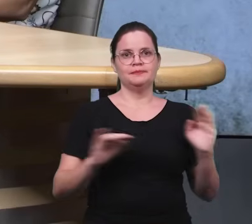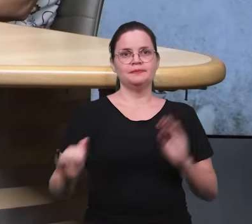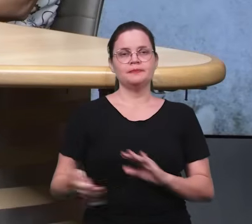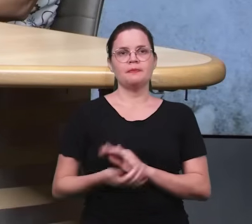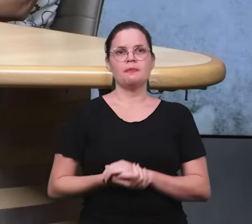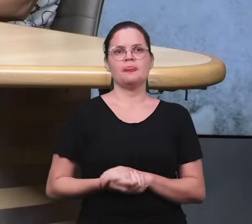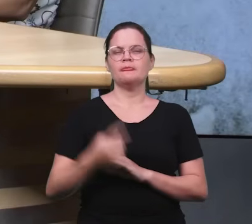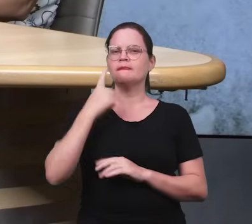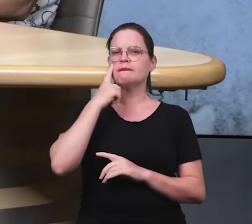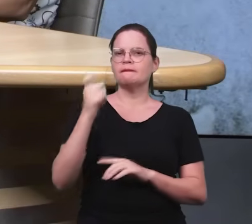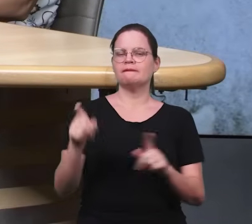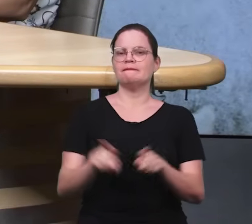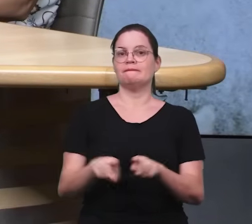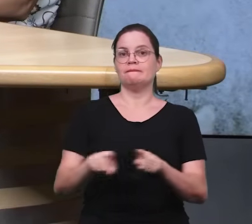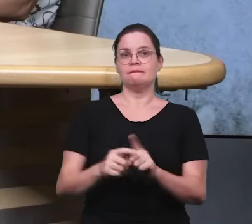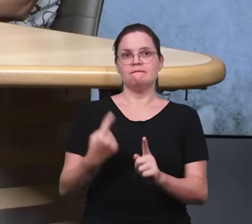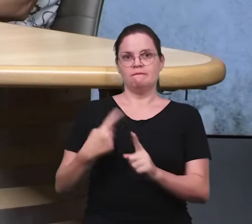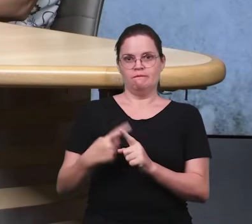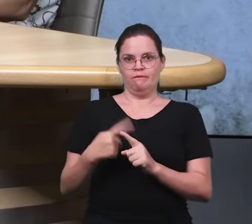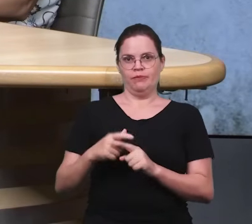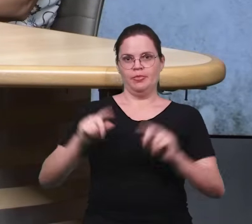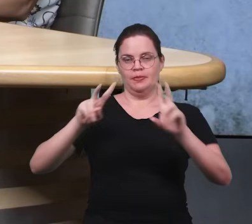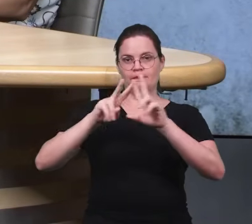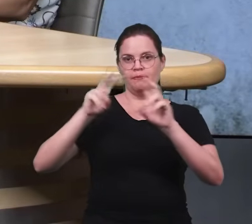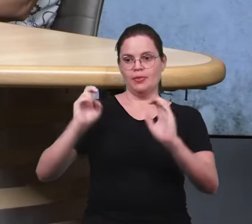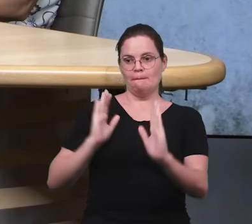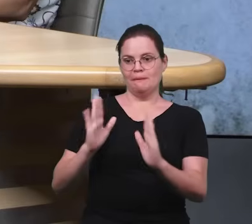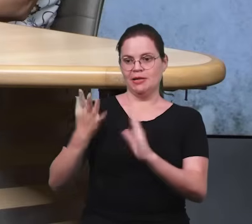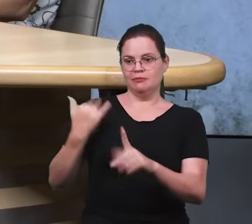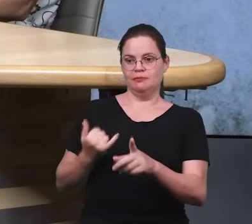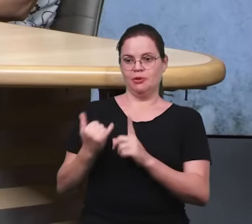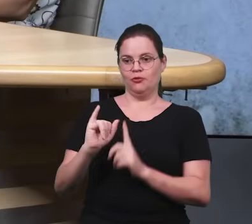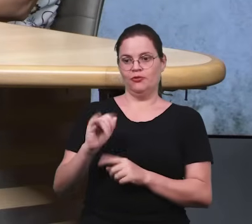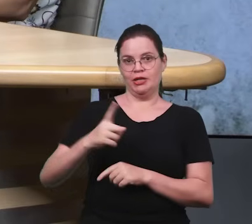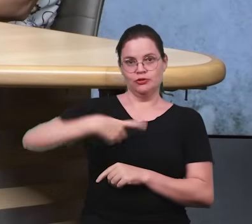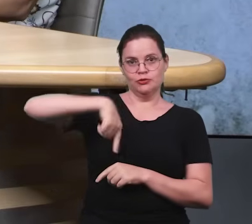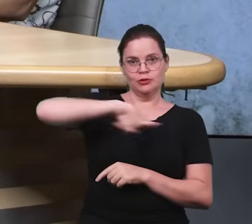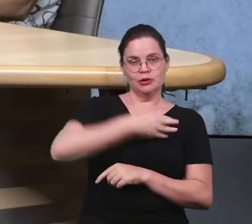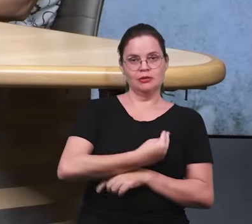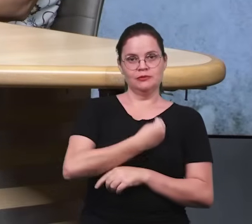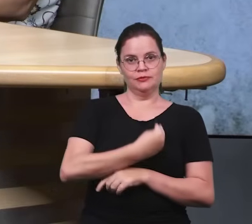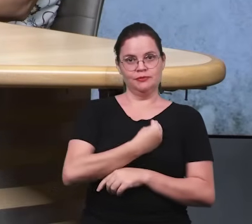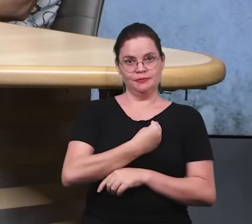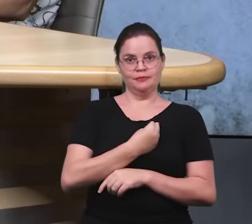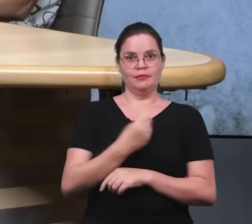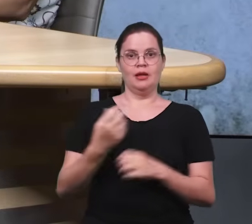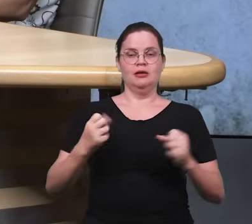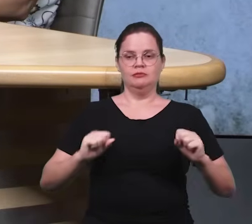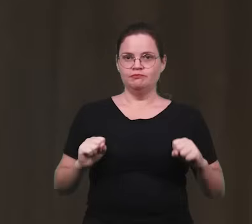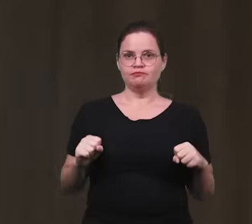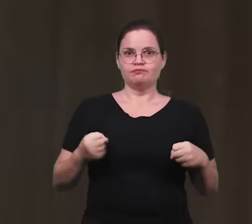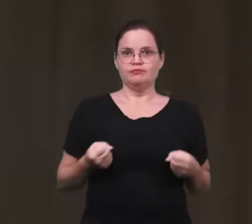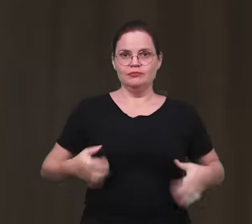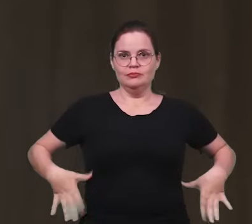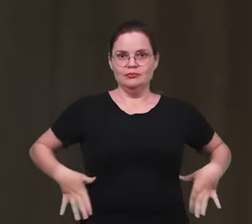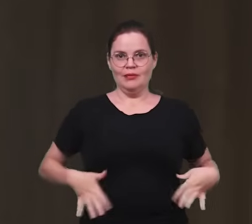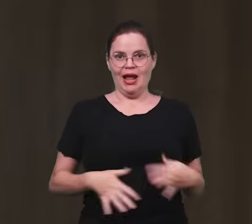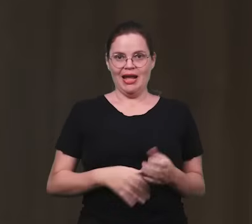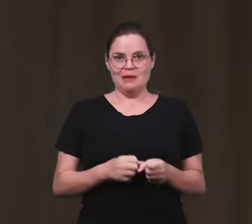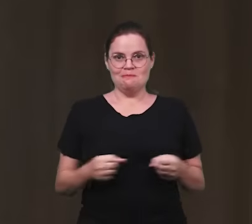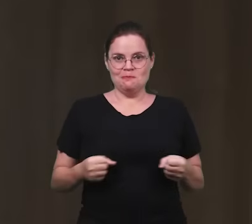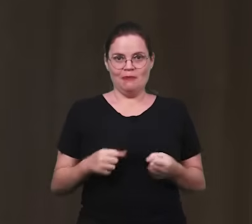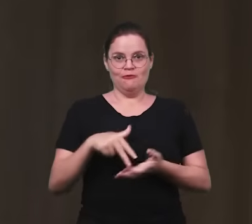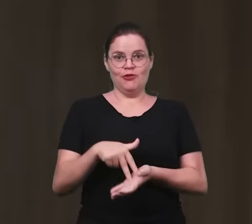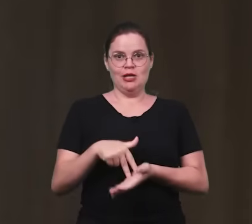que para o tempo profético que nós estamos vivendo, estar com os lombos cingidos é uma condição de